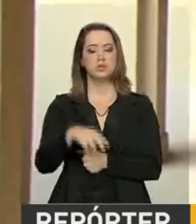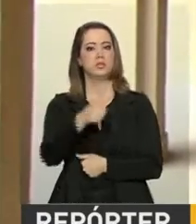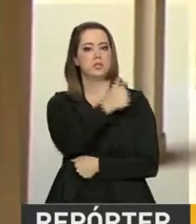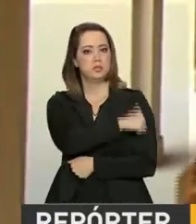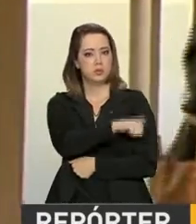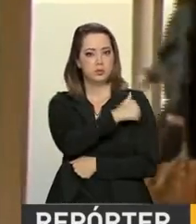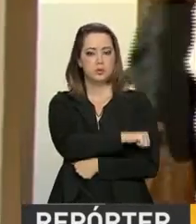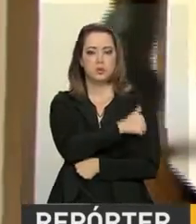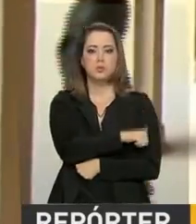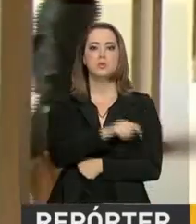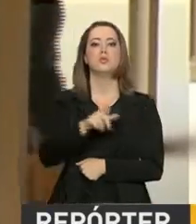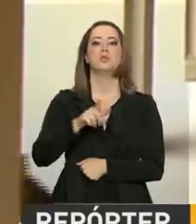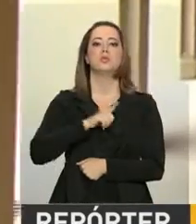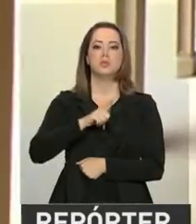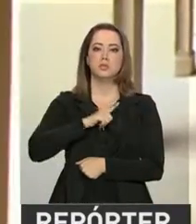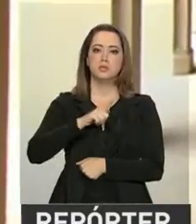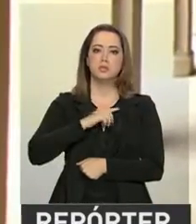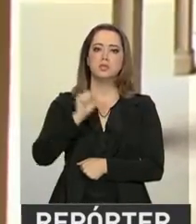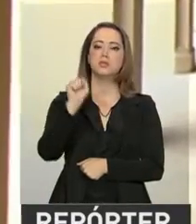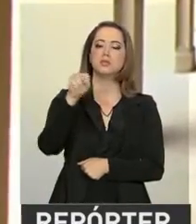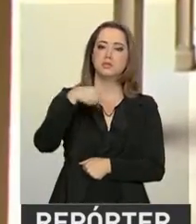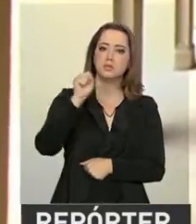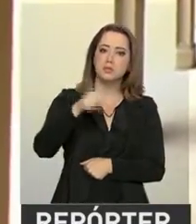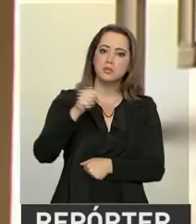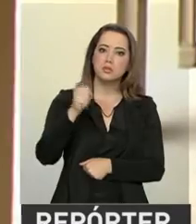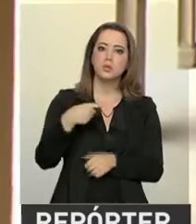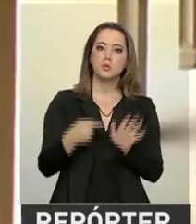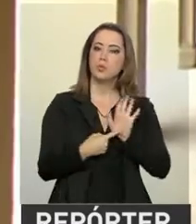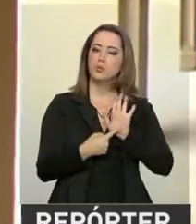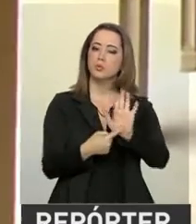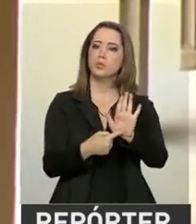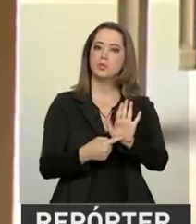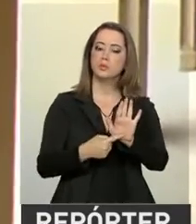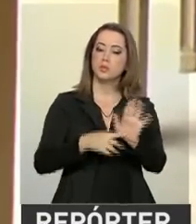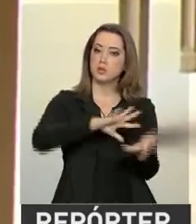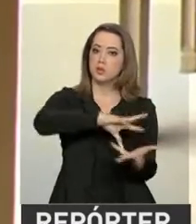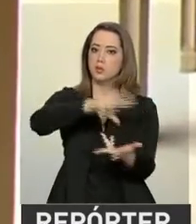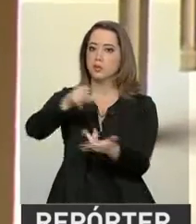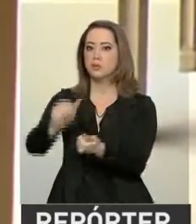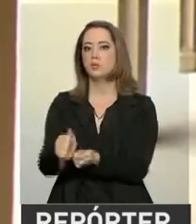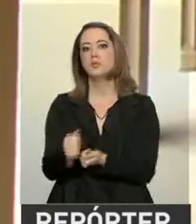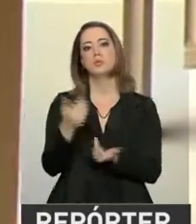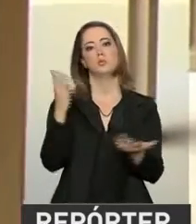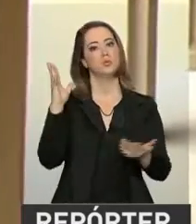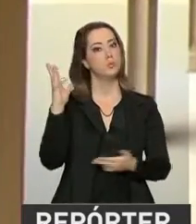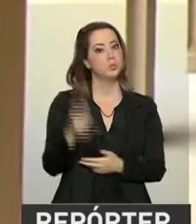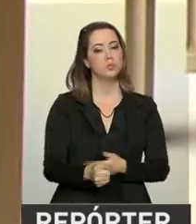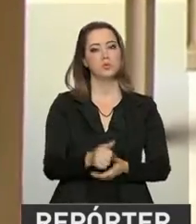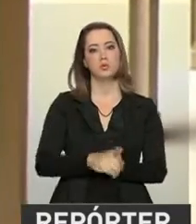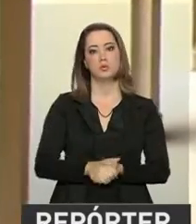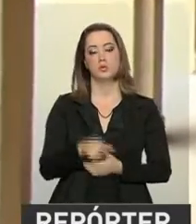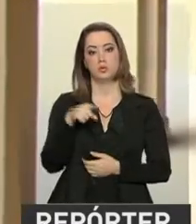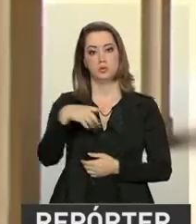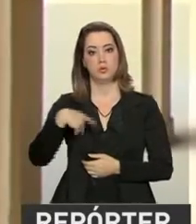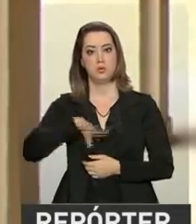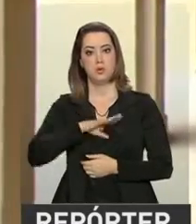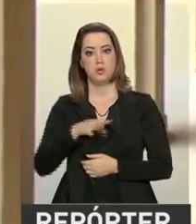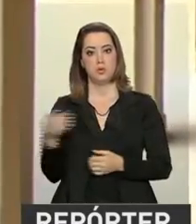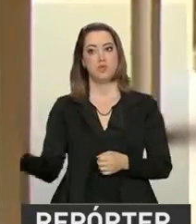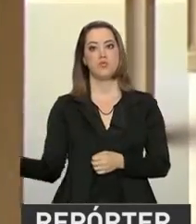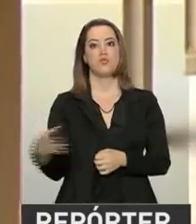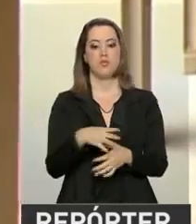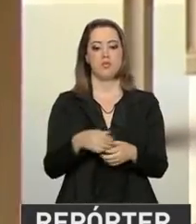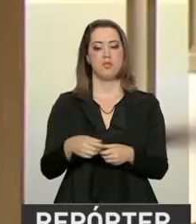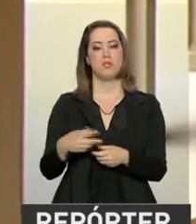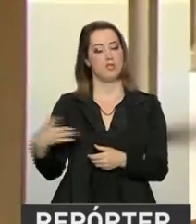tornou realmente uma caixa de ressonância global nesse momento e acho que a inauguração desse centro